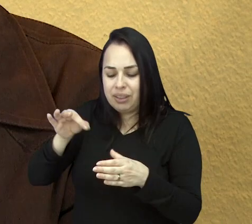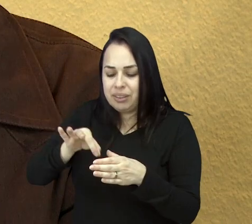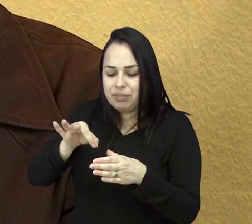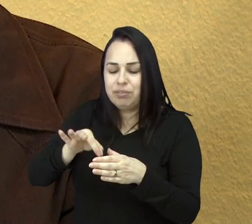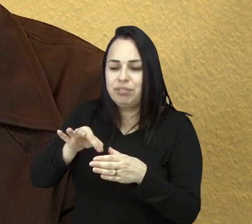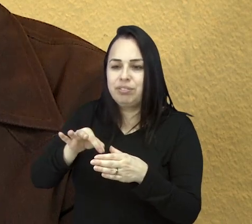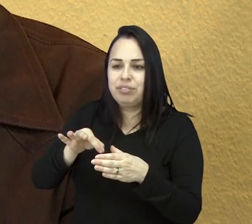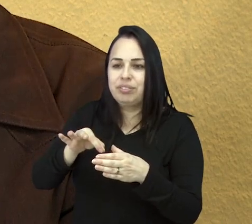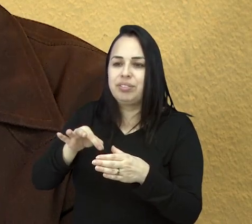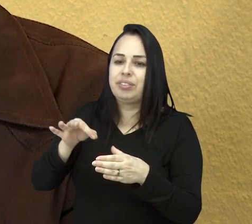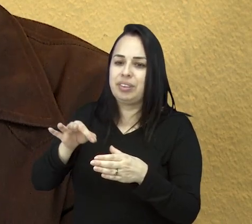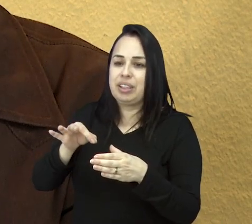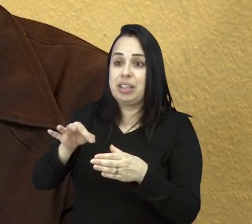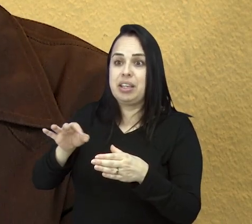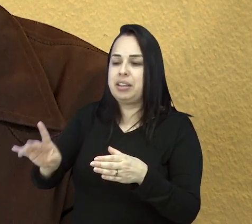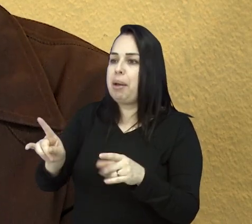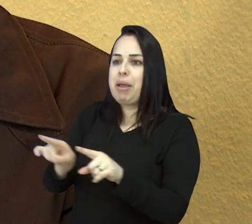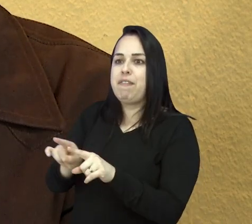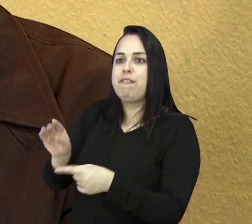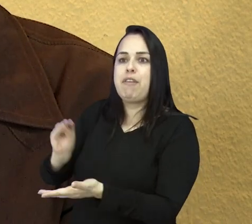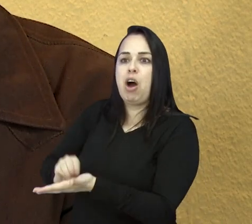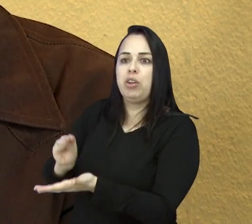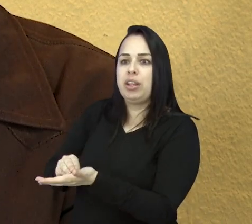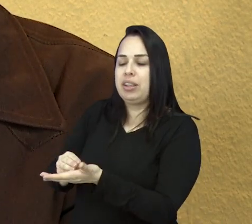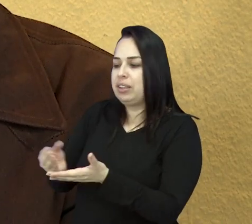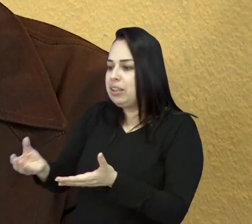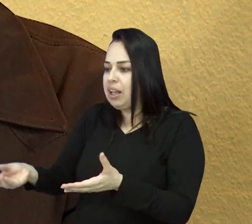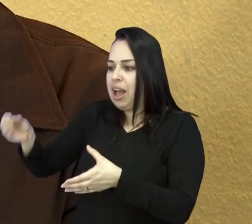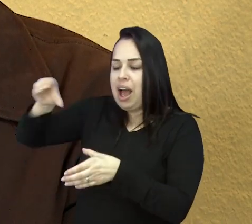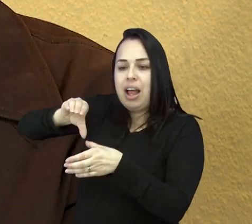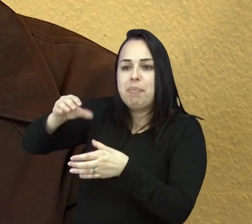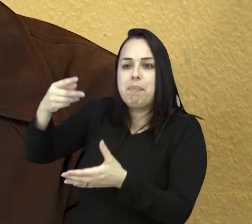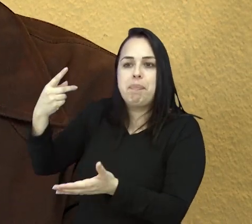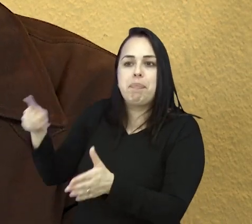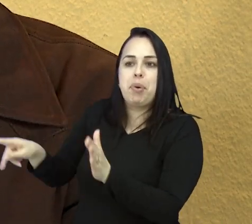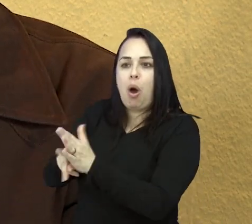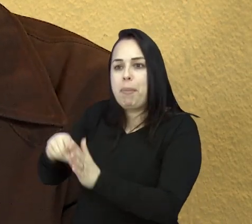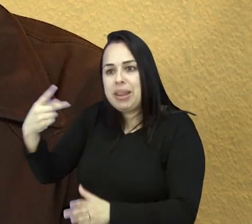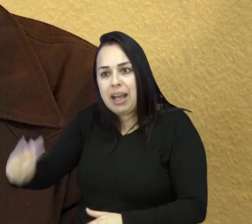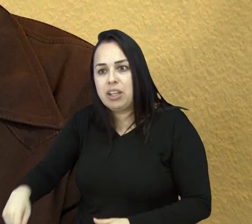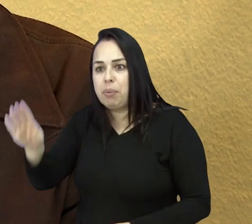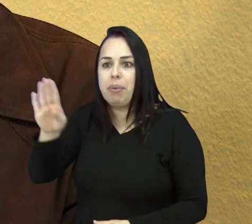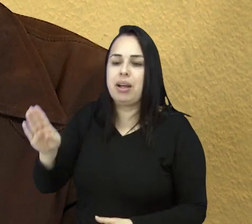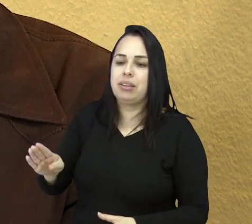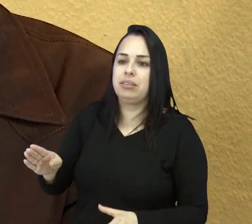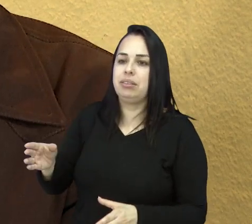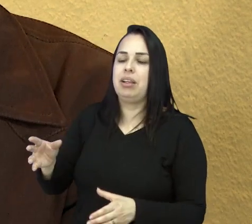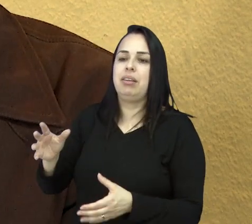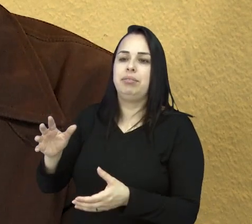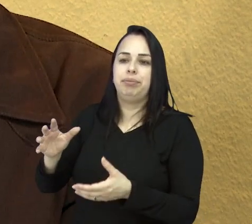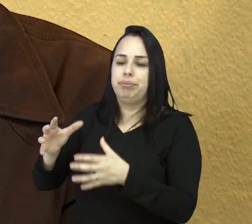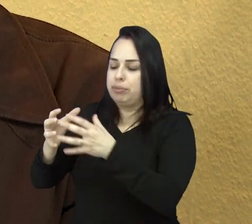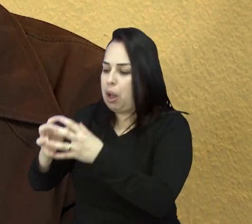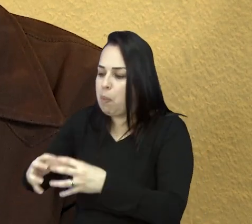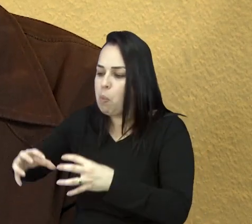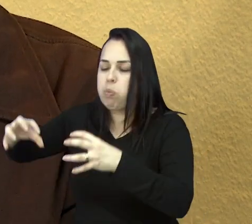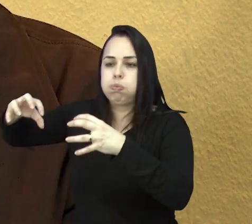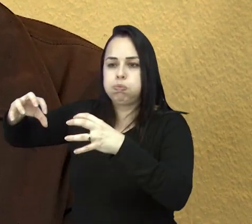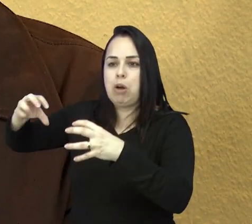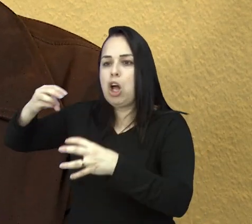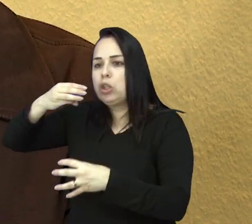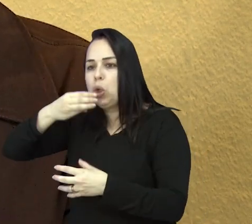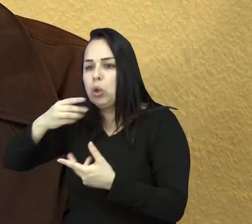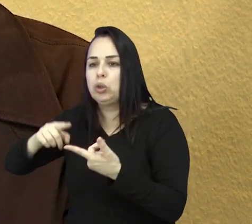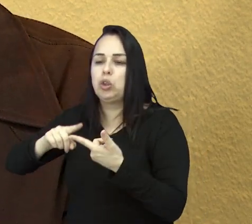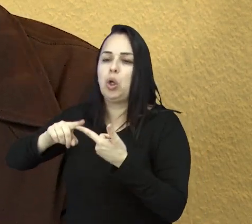elementos regionais, né? Então assim, abóbora, taiada, um doce de